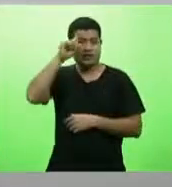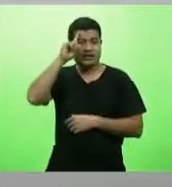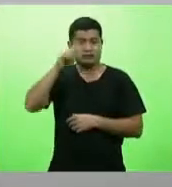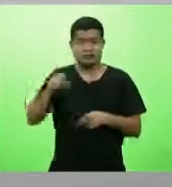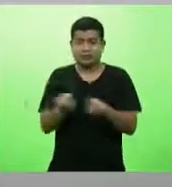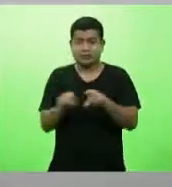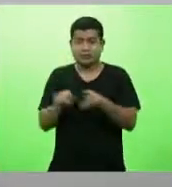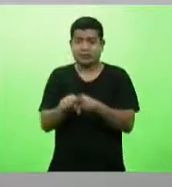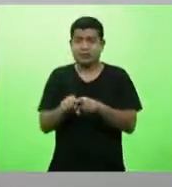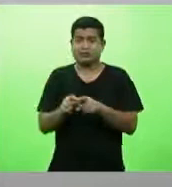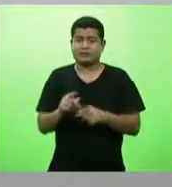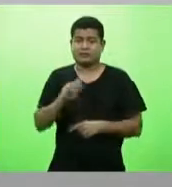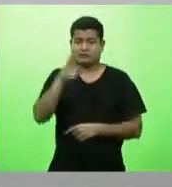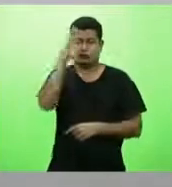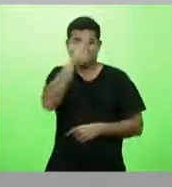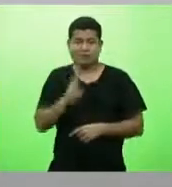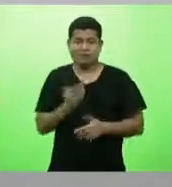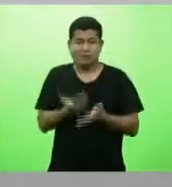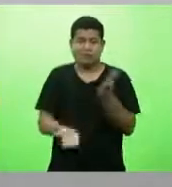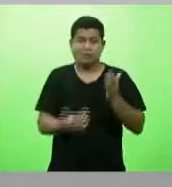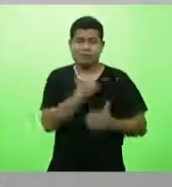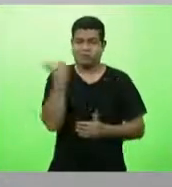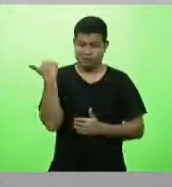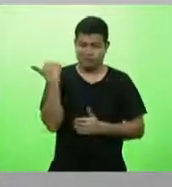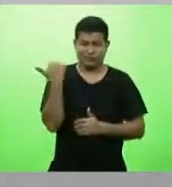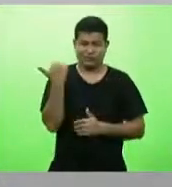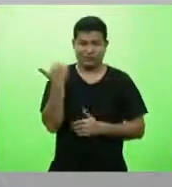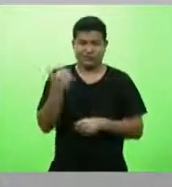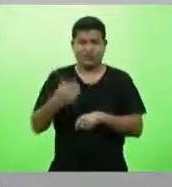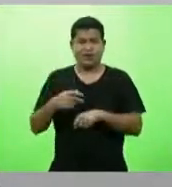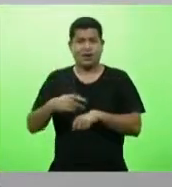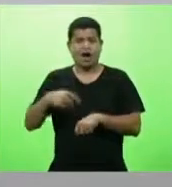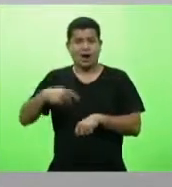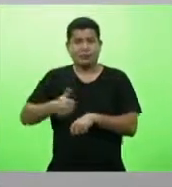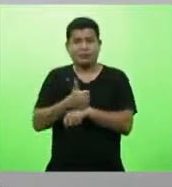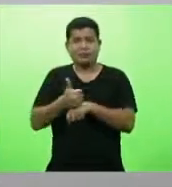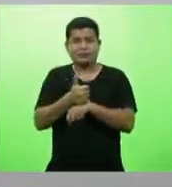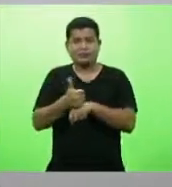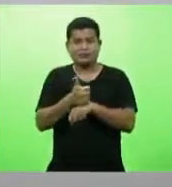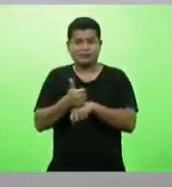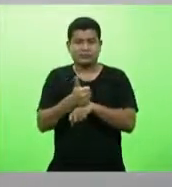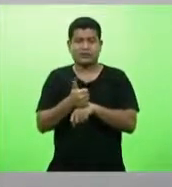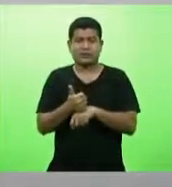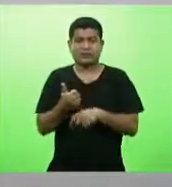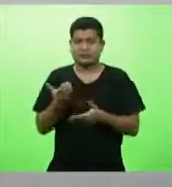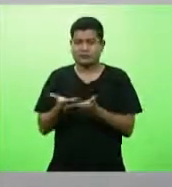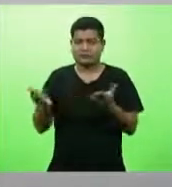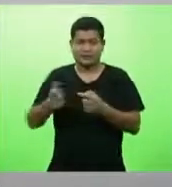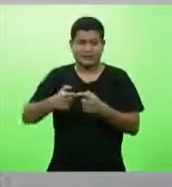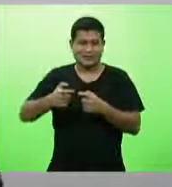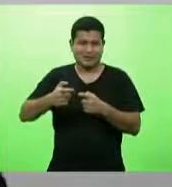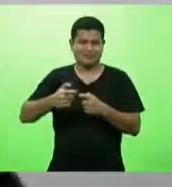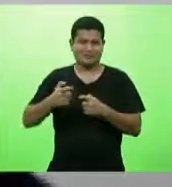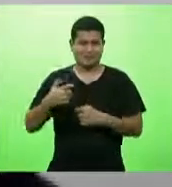horas para a Covid, isso também é a situação difícil, lamentável, né?